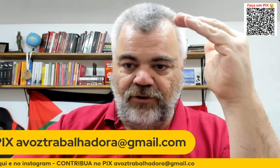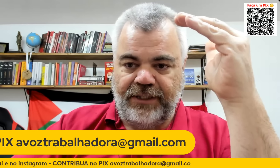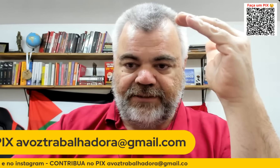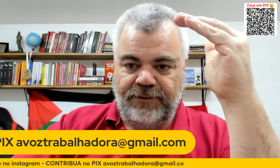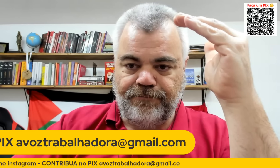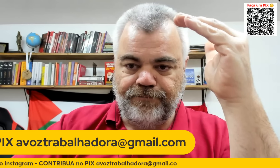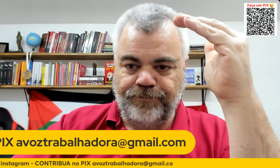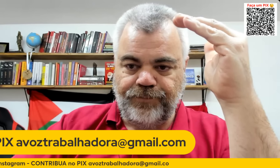aos senhores